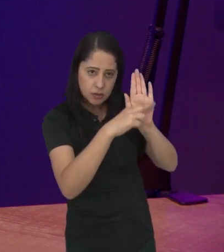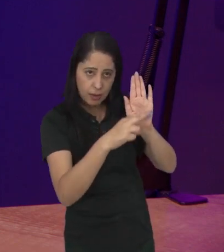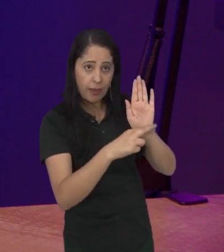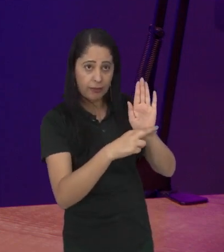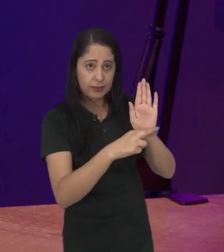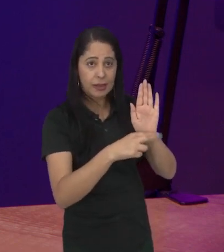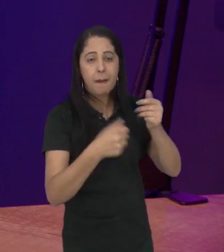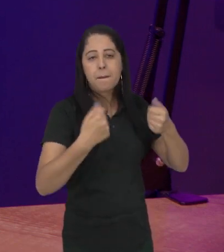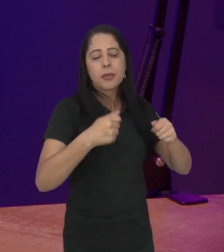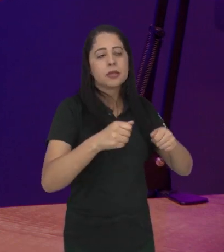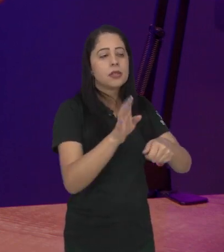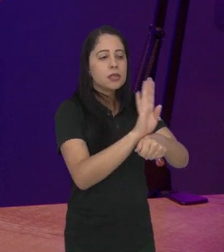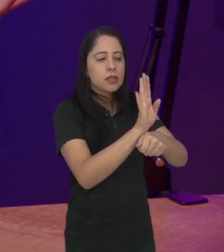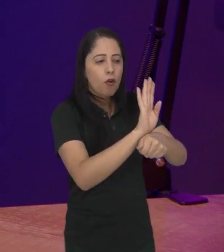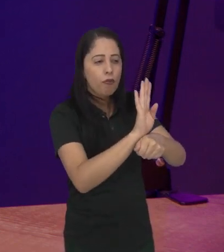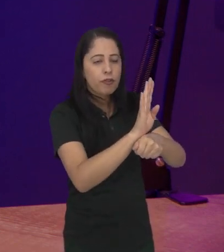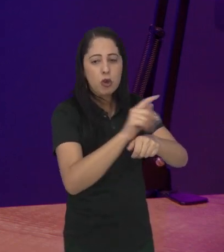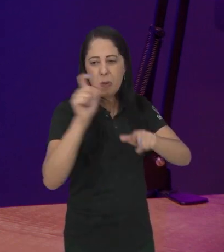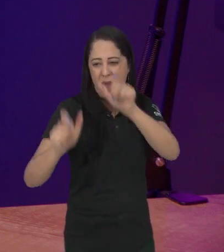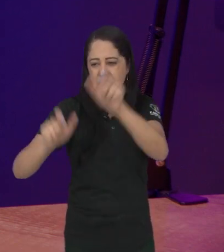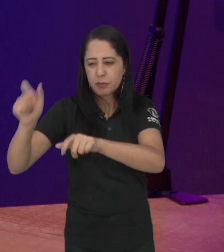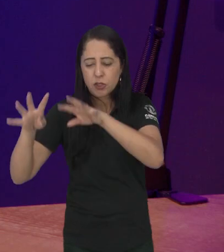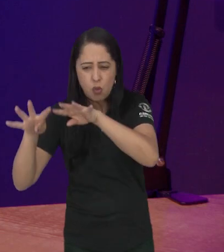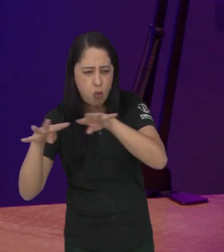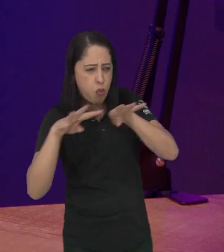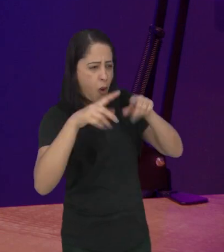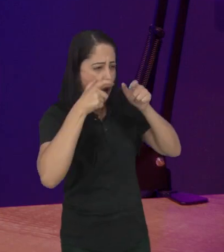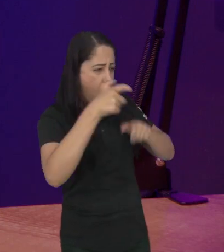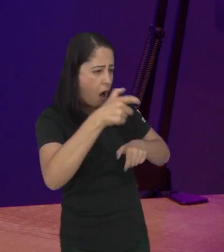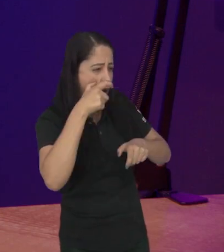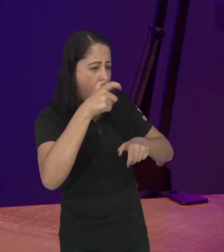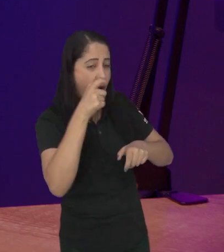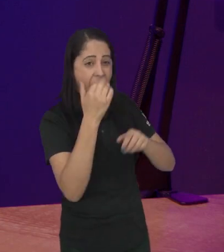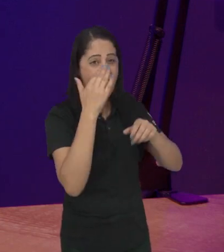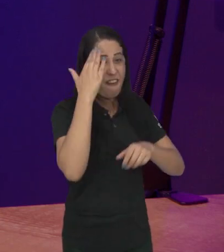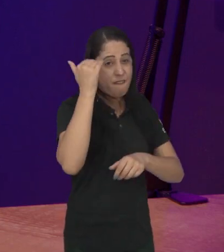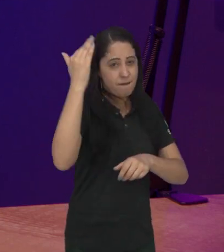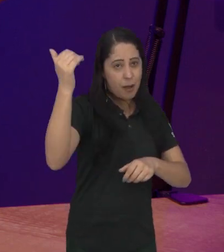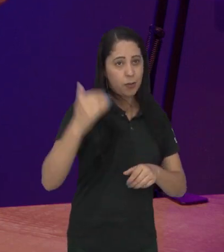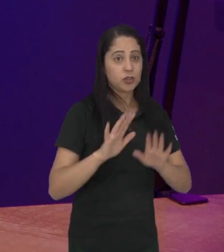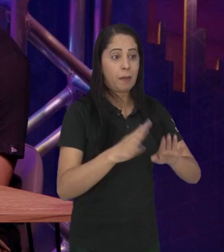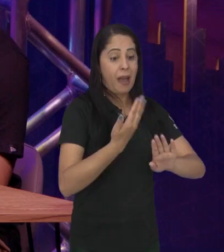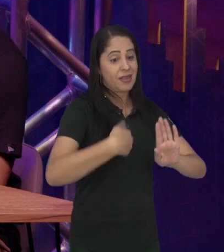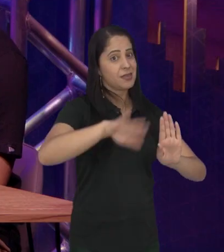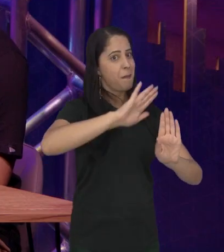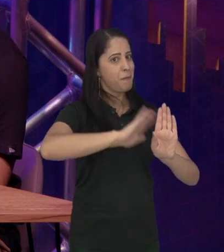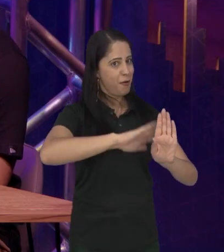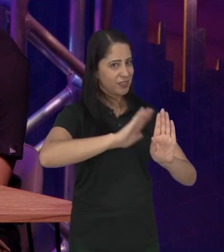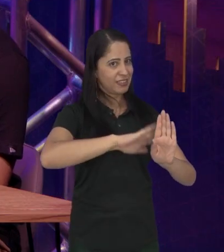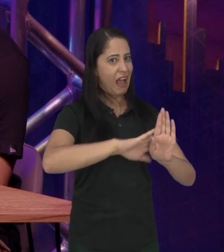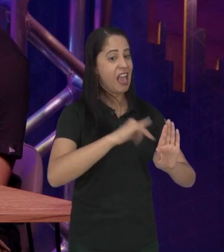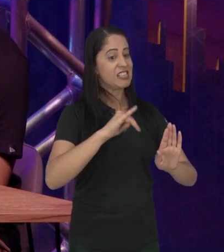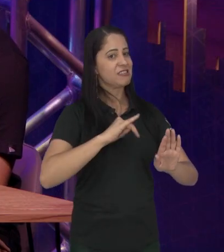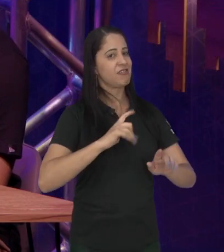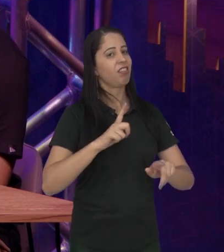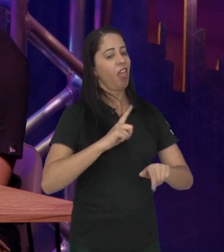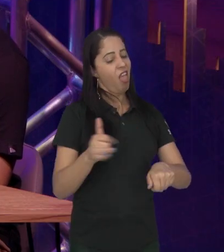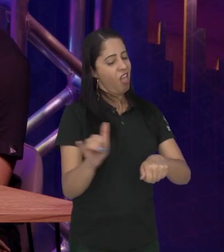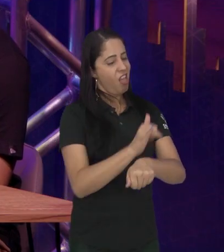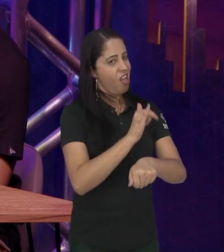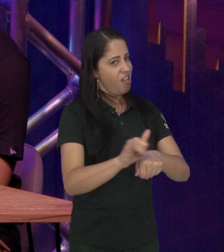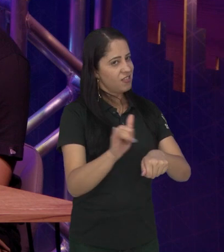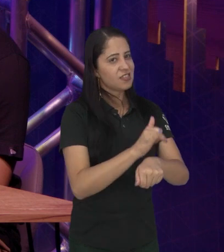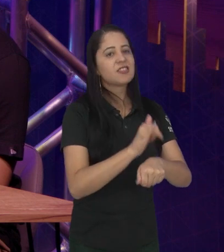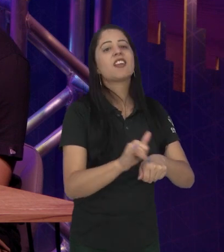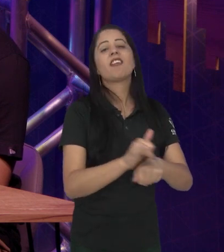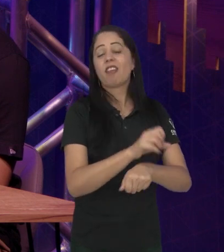ele precisa ir bem na bilheteria, e daí existe todo um plano de marketing para os filmes irem bem nas bilheterias.